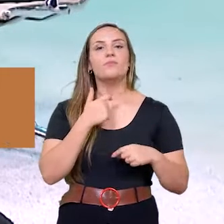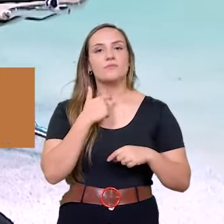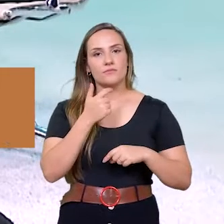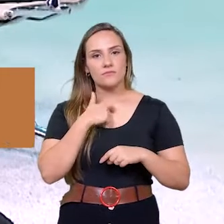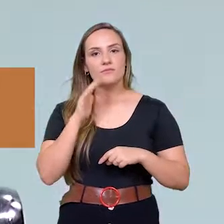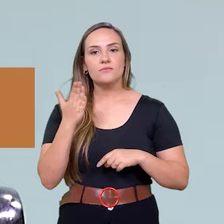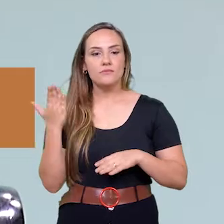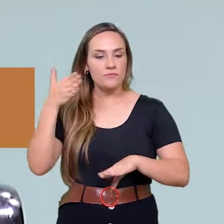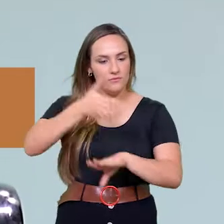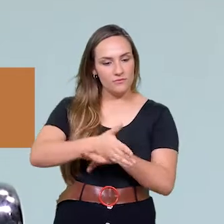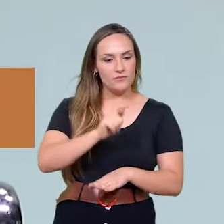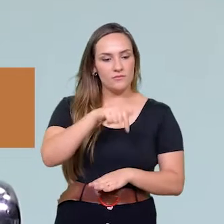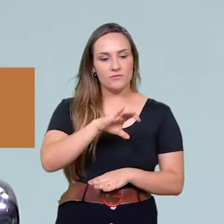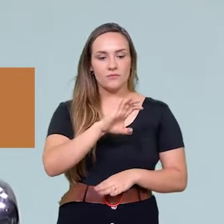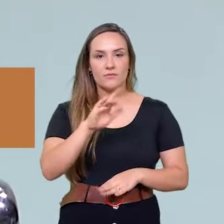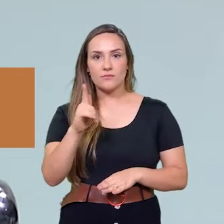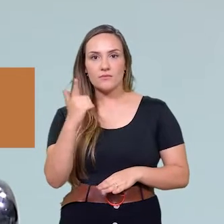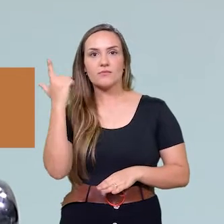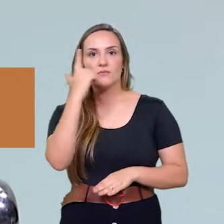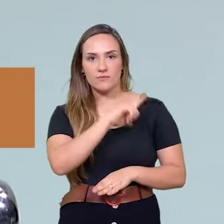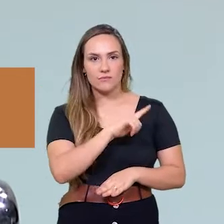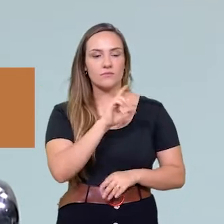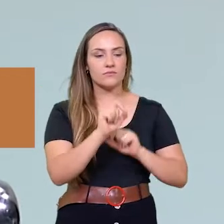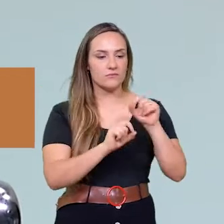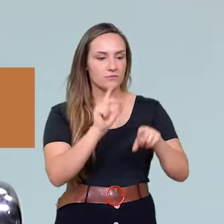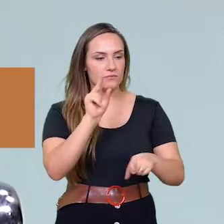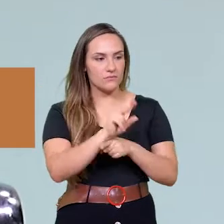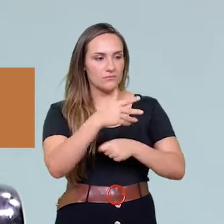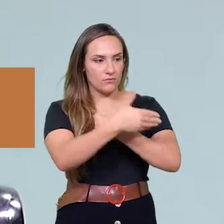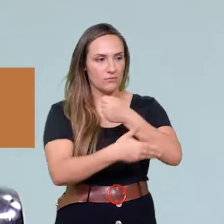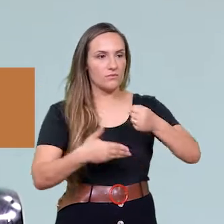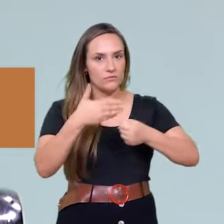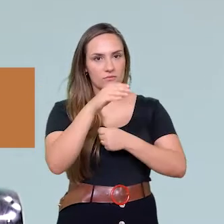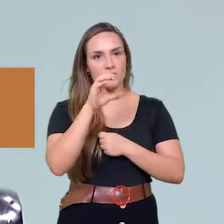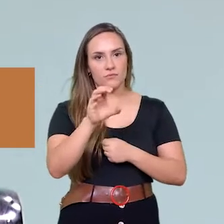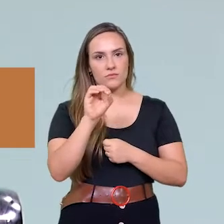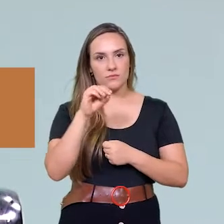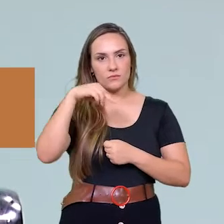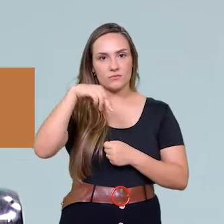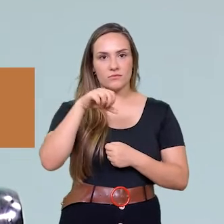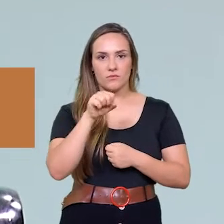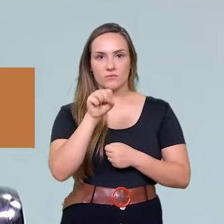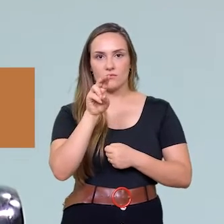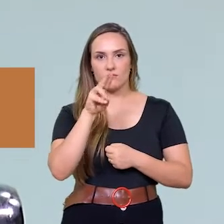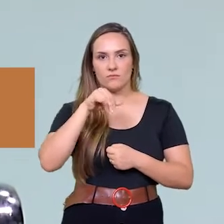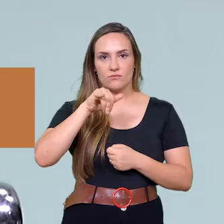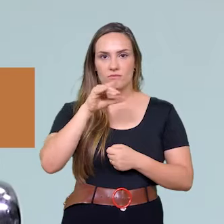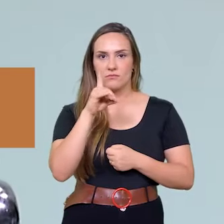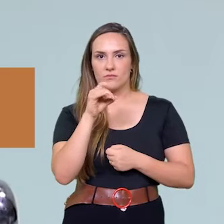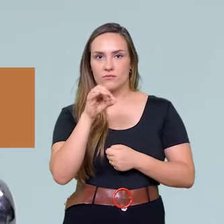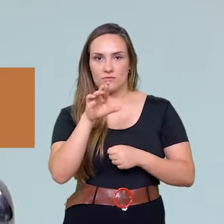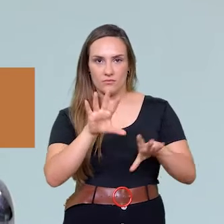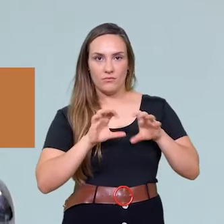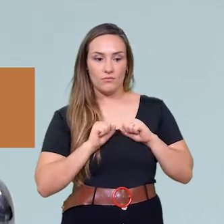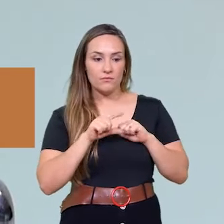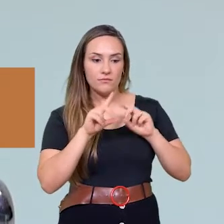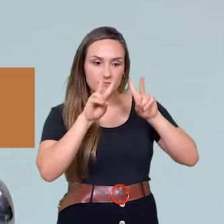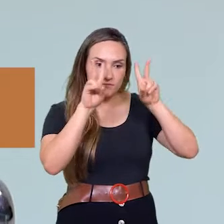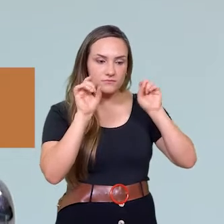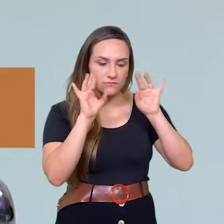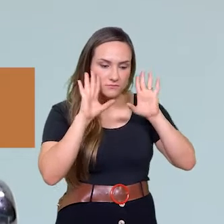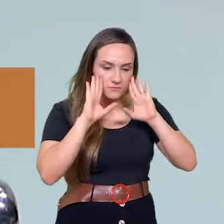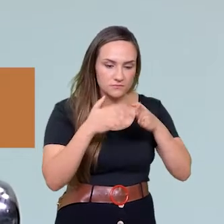a Campo Grande, já para uma Defensoria Pública de Defesa do Consumidor, que na ocasião era especializada somente disso,